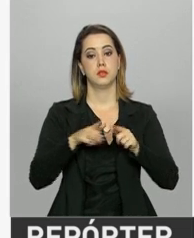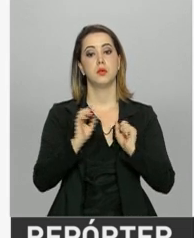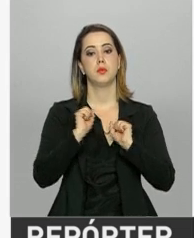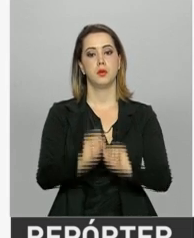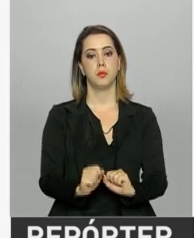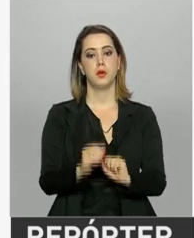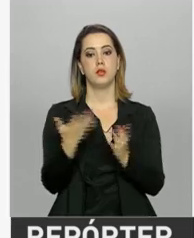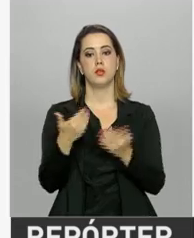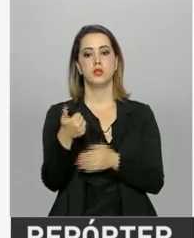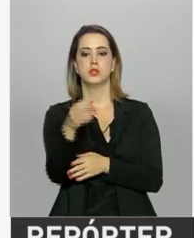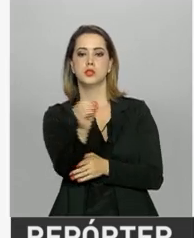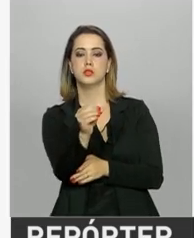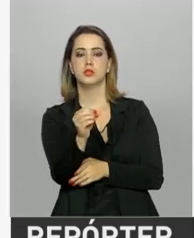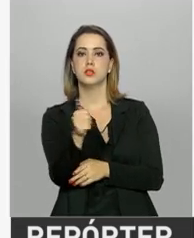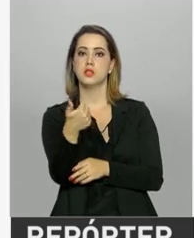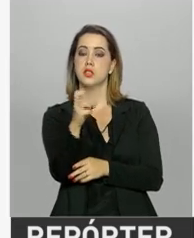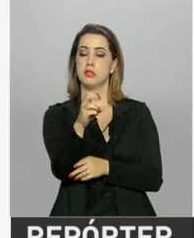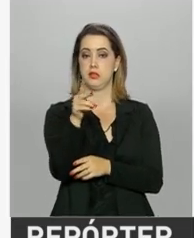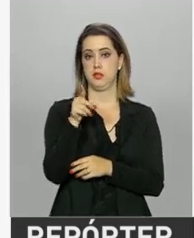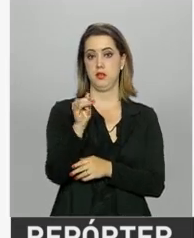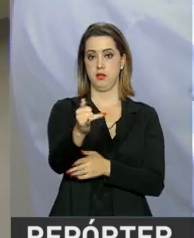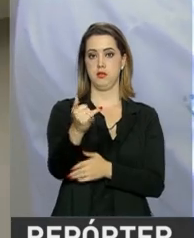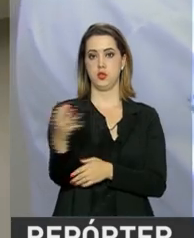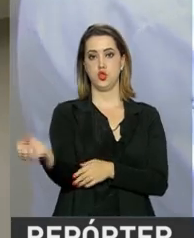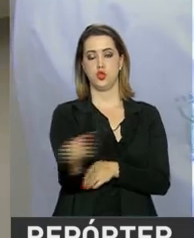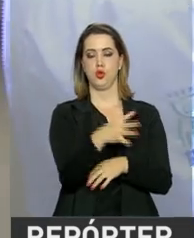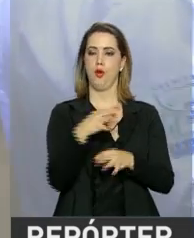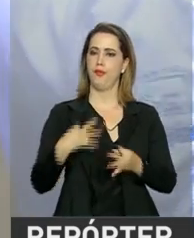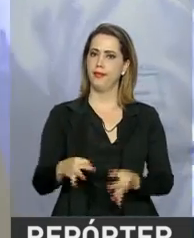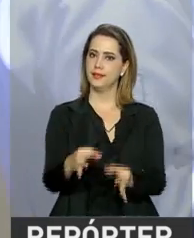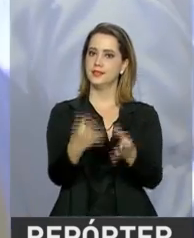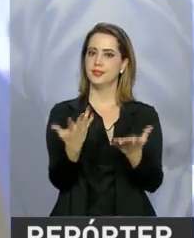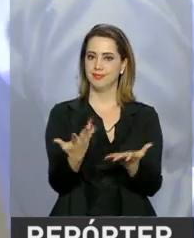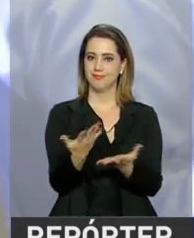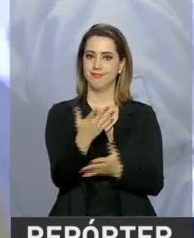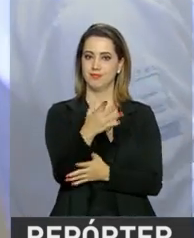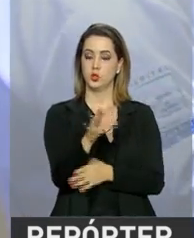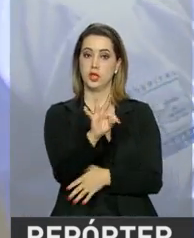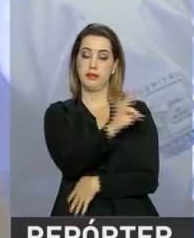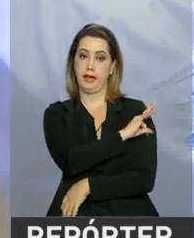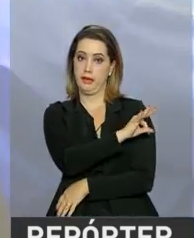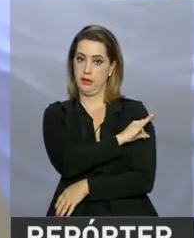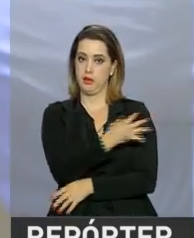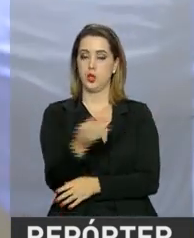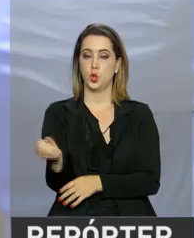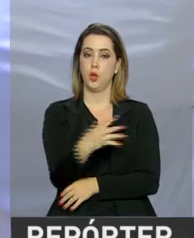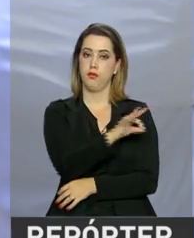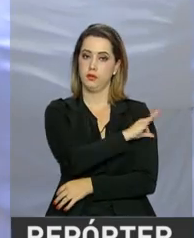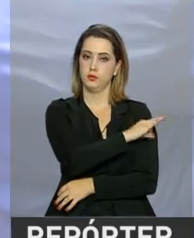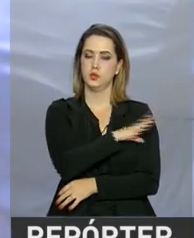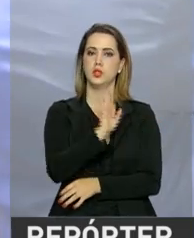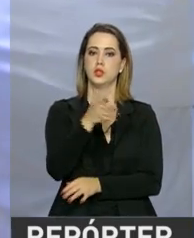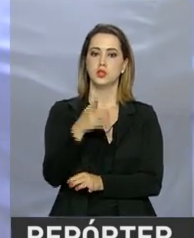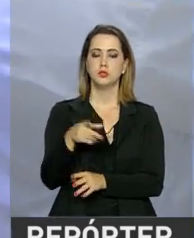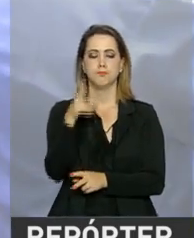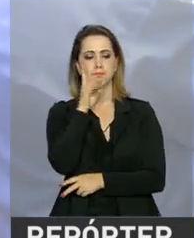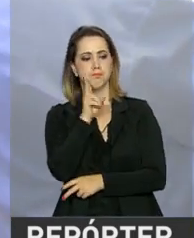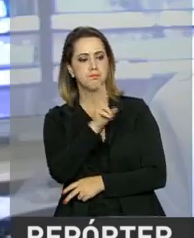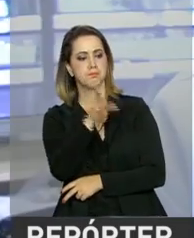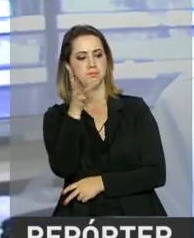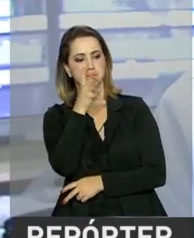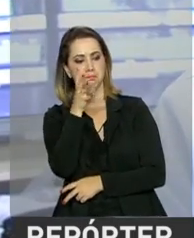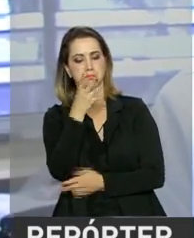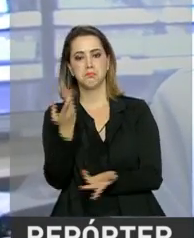foi reduzida para 10 a 15 dias. A técnica tem chamado a atenção e foi apresentada em um congresso mundial no